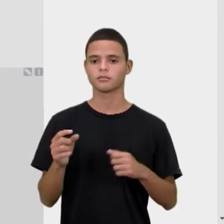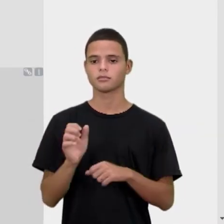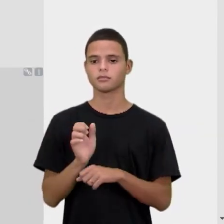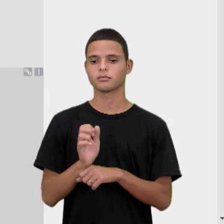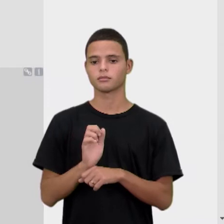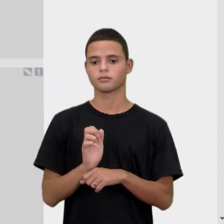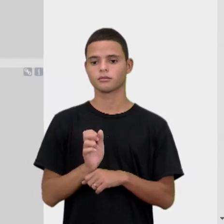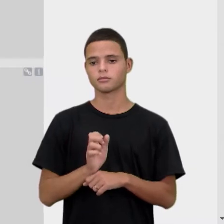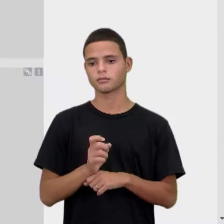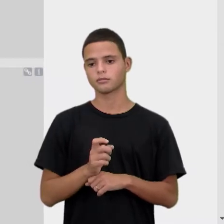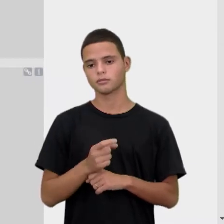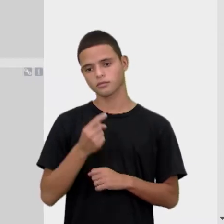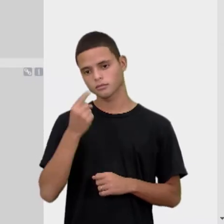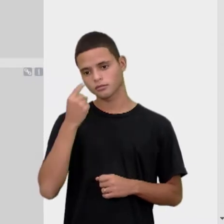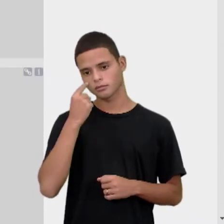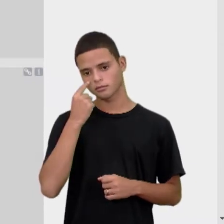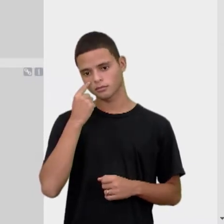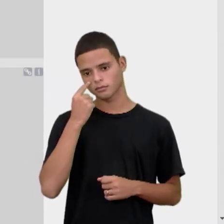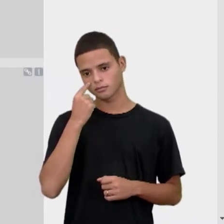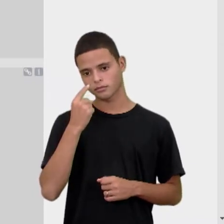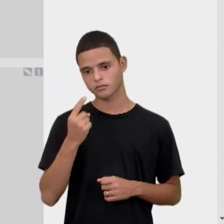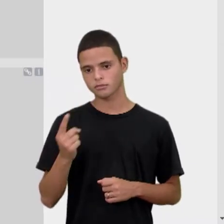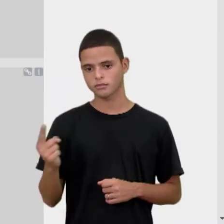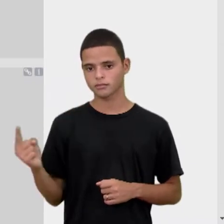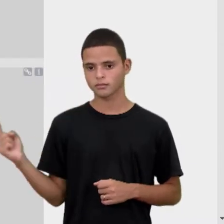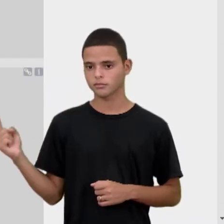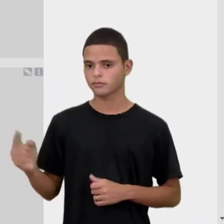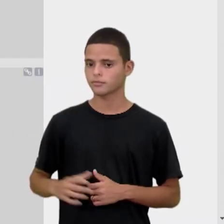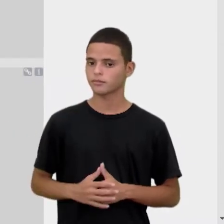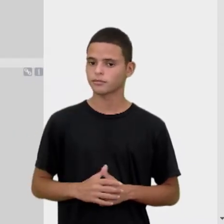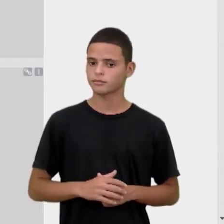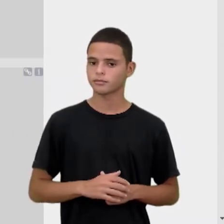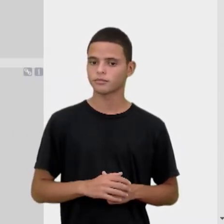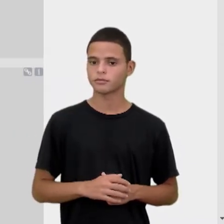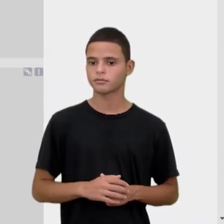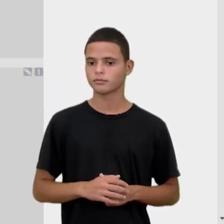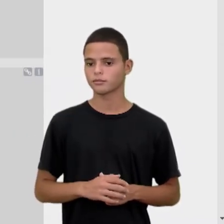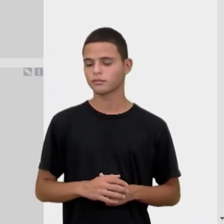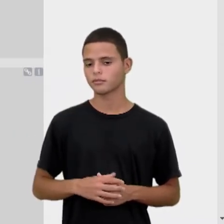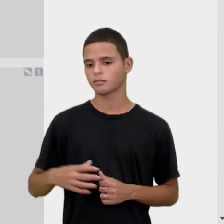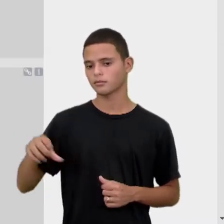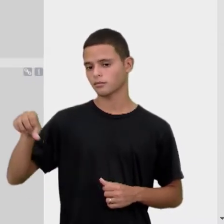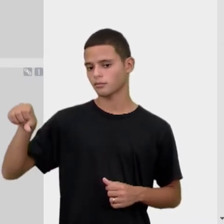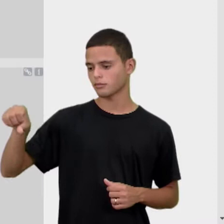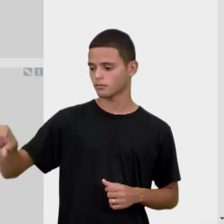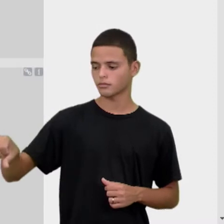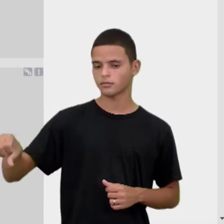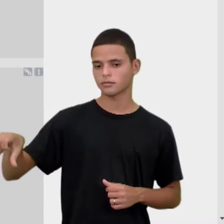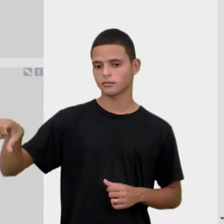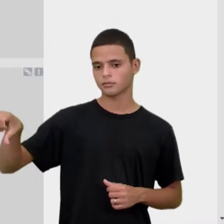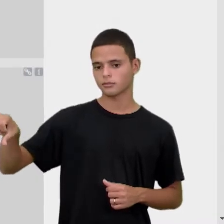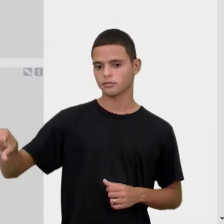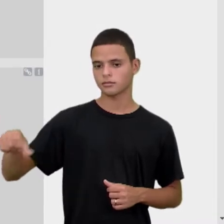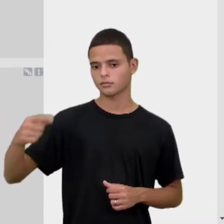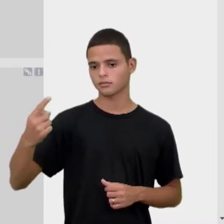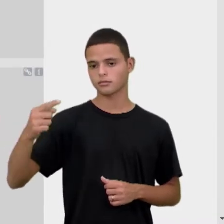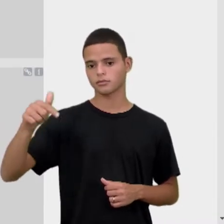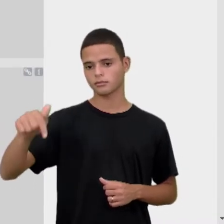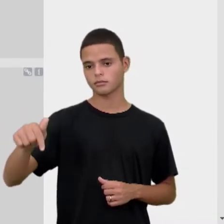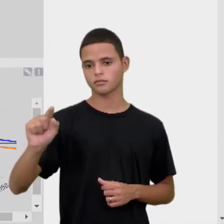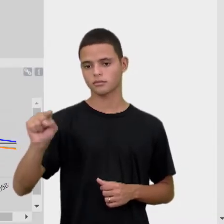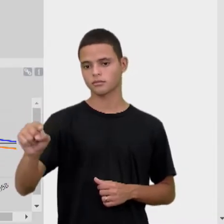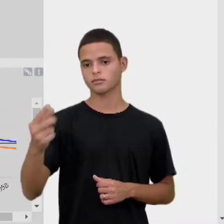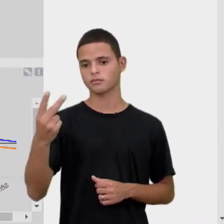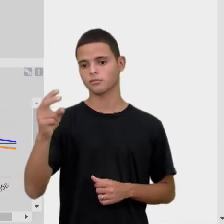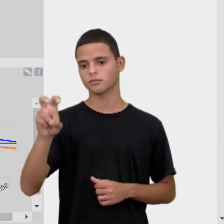citou, né, só para vocês terem uma ideia, né? Até esqueci de falar a população, o total da população no Acre projetada aí, né?